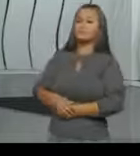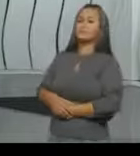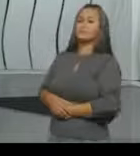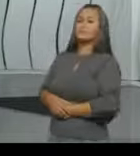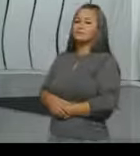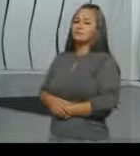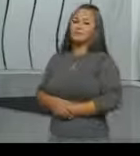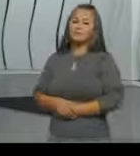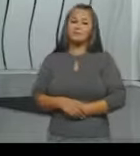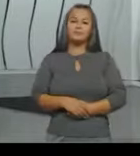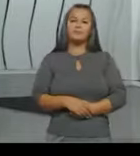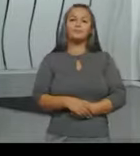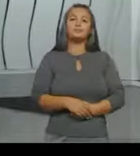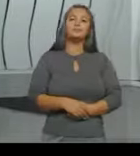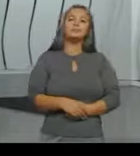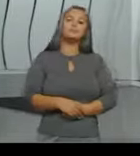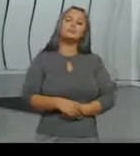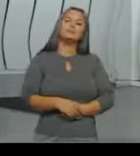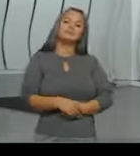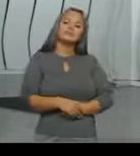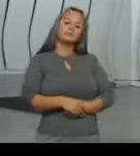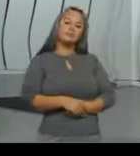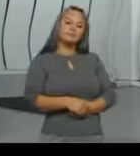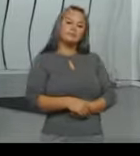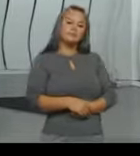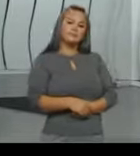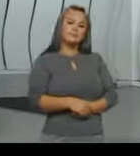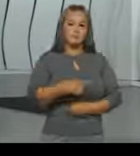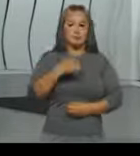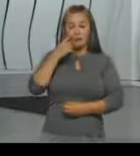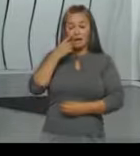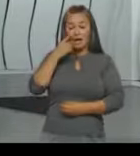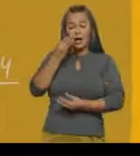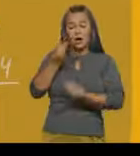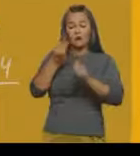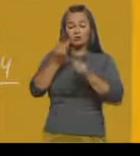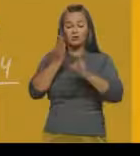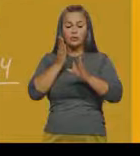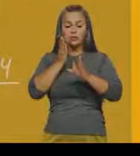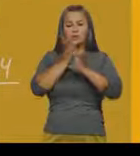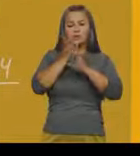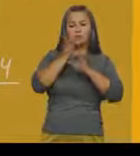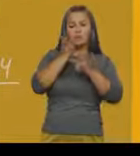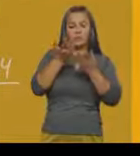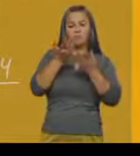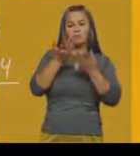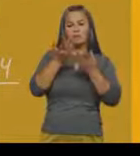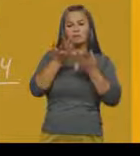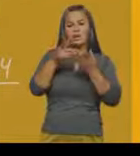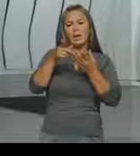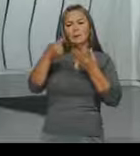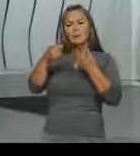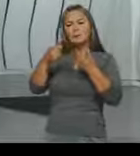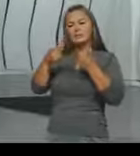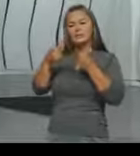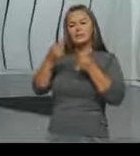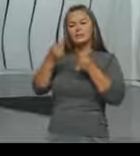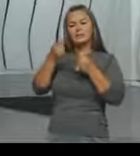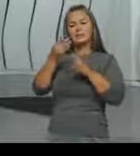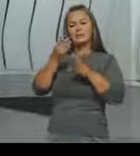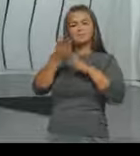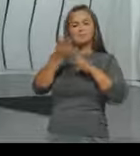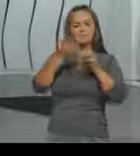desse círculo, ou ele vai te dar o valor do raio, ou ele vai te dar a área. Ah, eu vou achar a